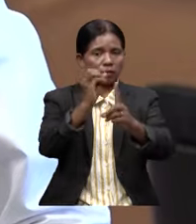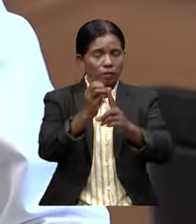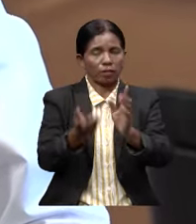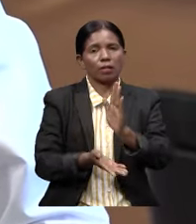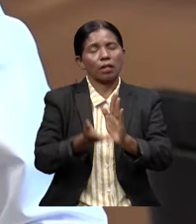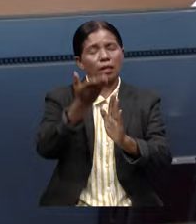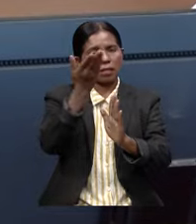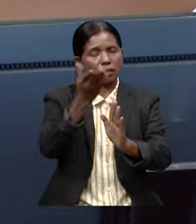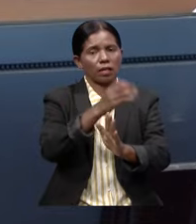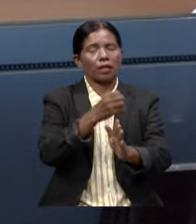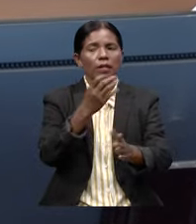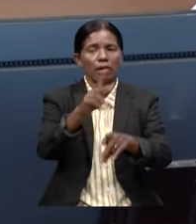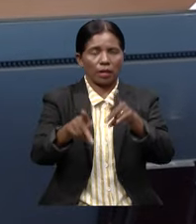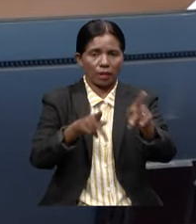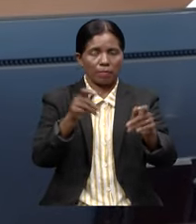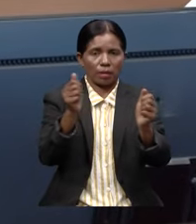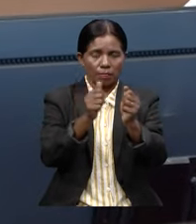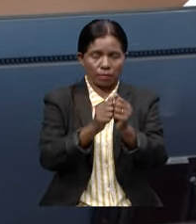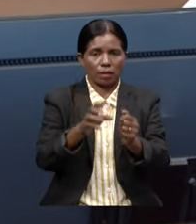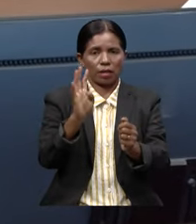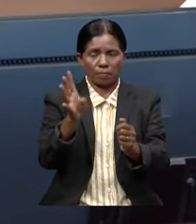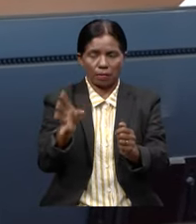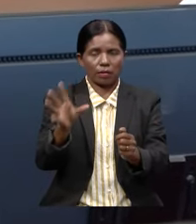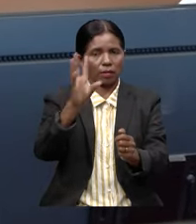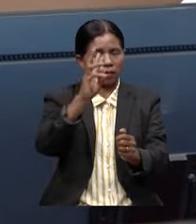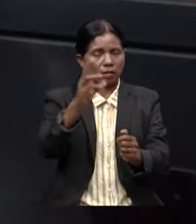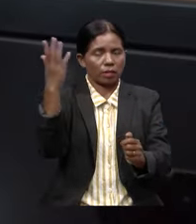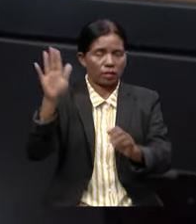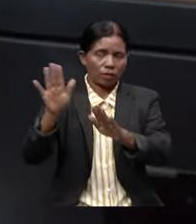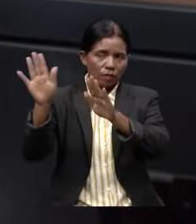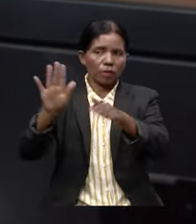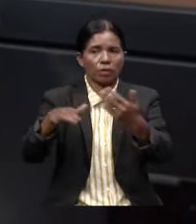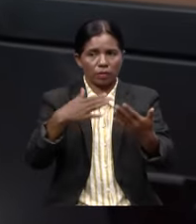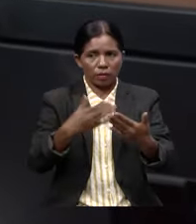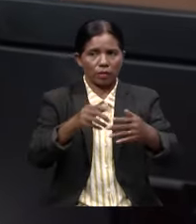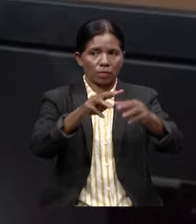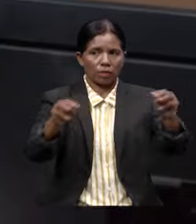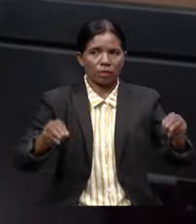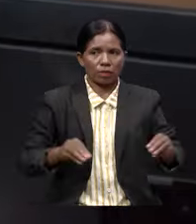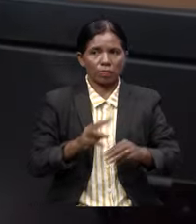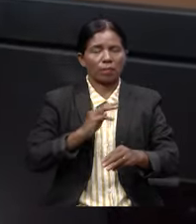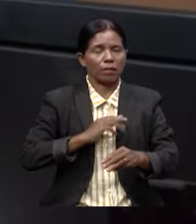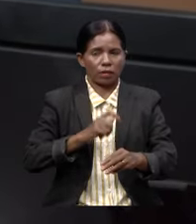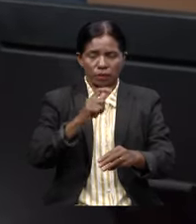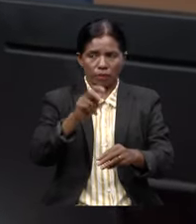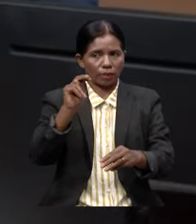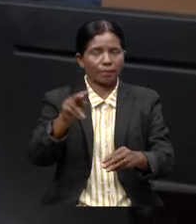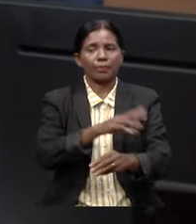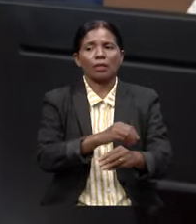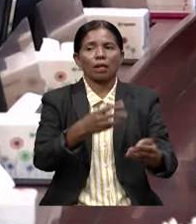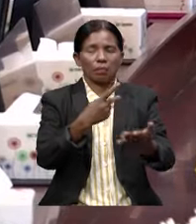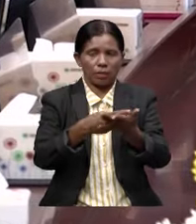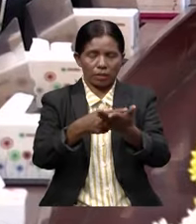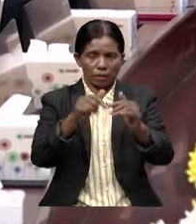tua resiliência, MBS Carihun, a Tulo Resinen e a zona rural Sira e o município Manatutunian. Além de ne